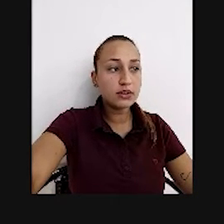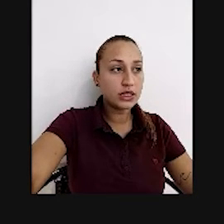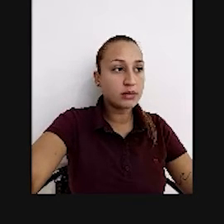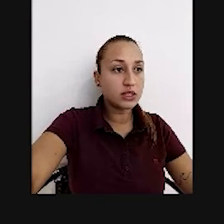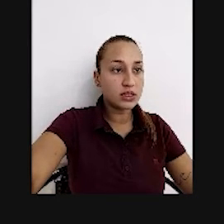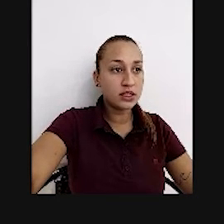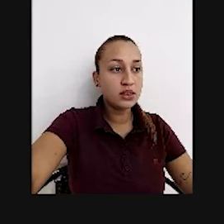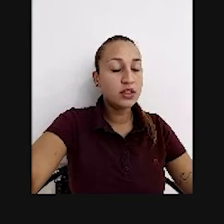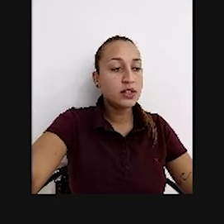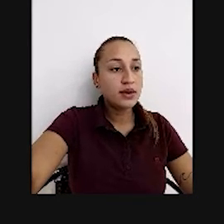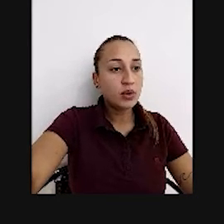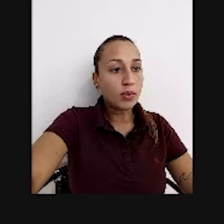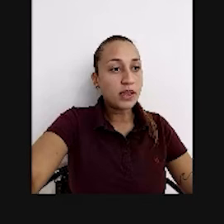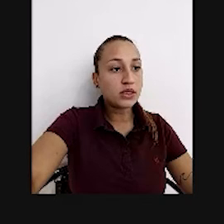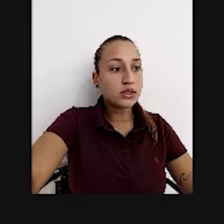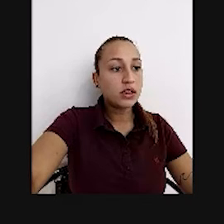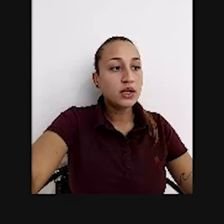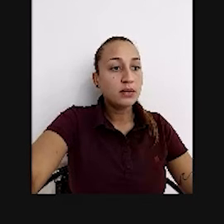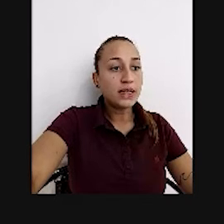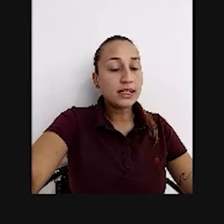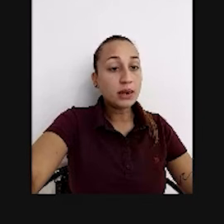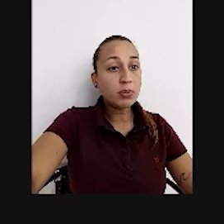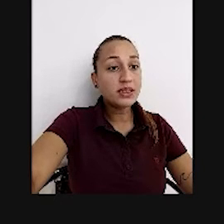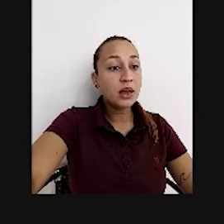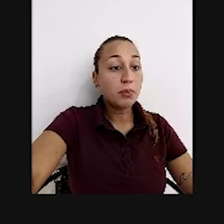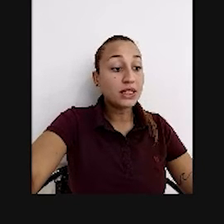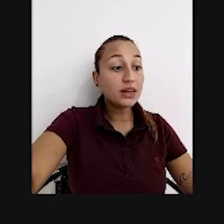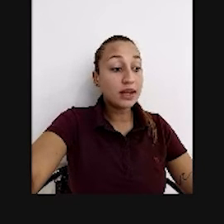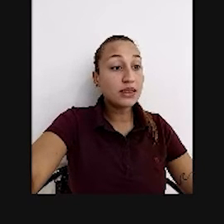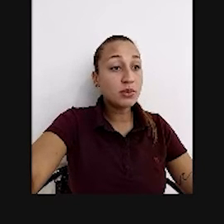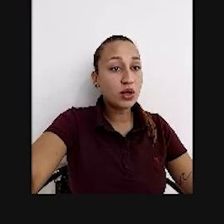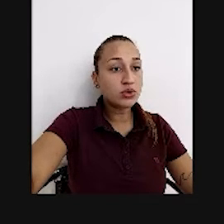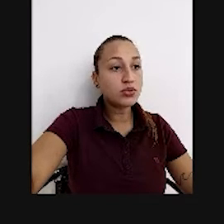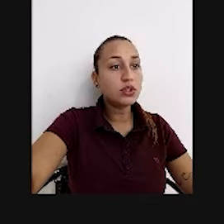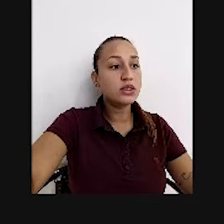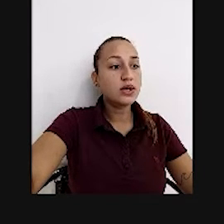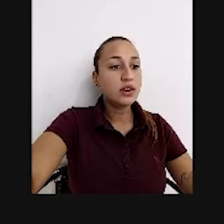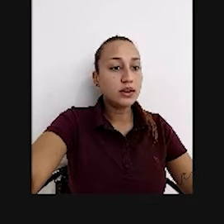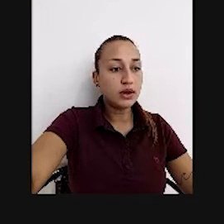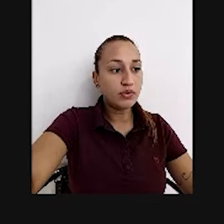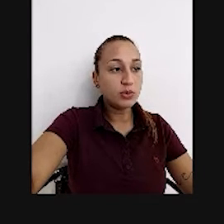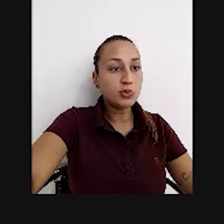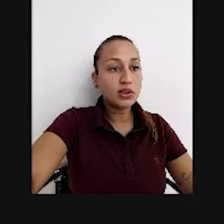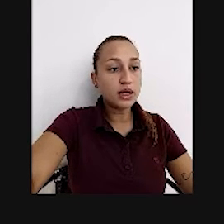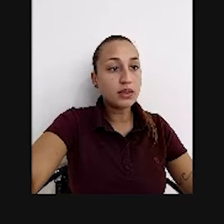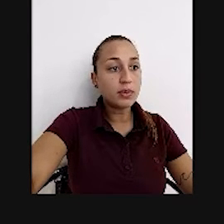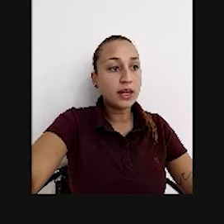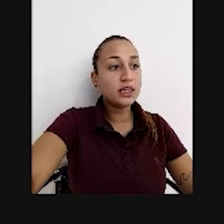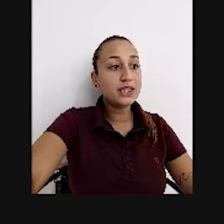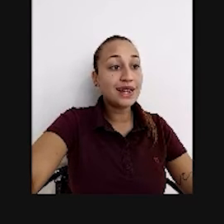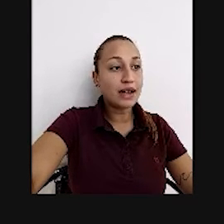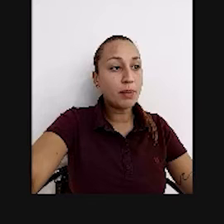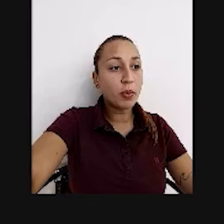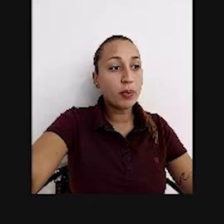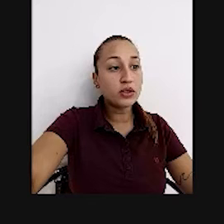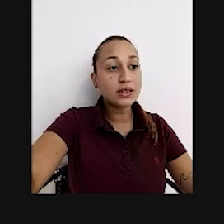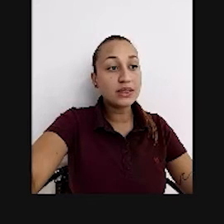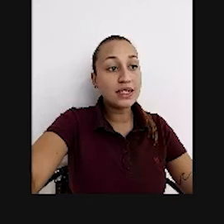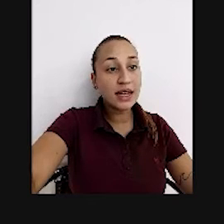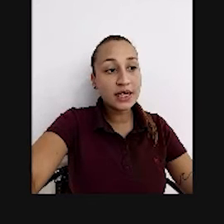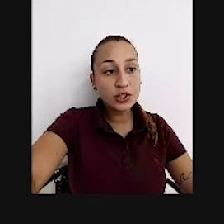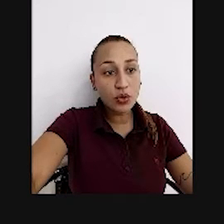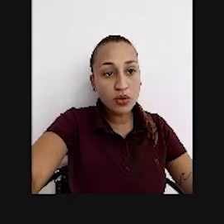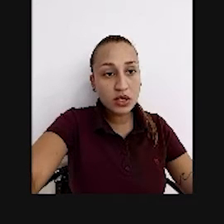entrada, né, digamos assim, Sim. mais simples, mas já tem simulações que vamos mostrar também, que já dá a